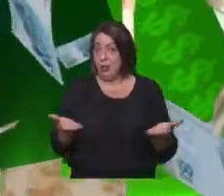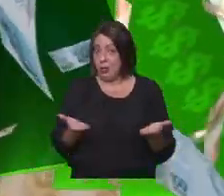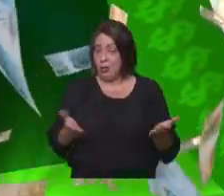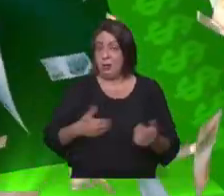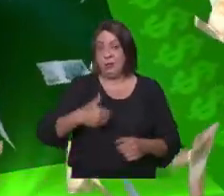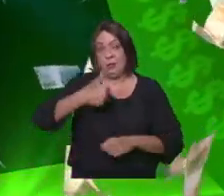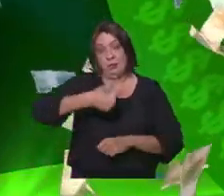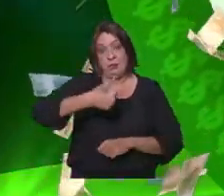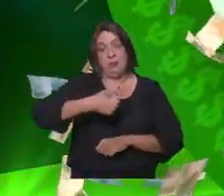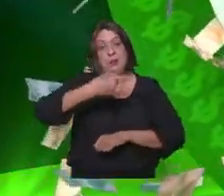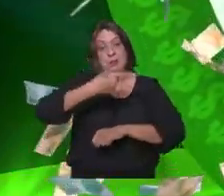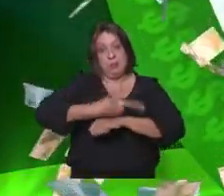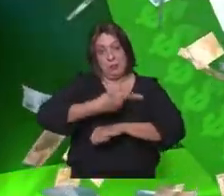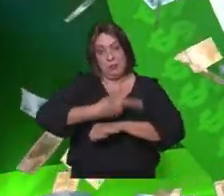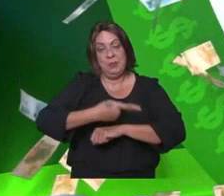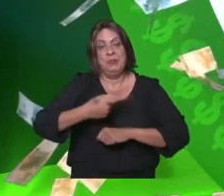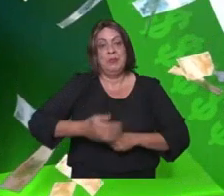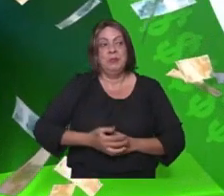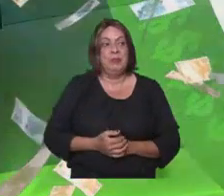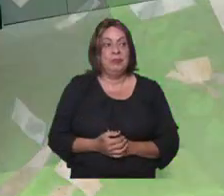no primeiro prêmio!